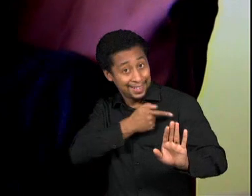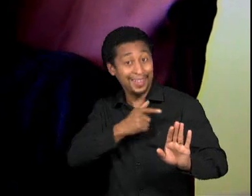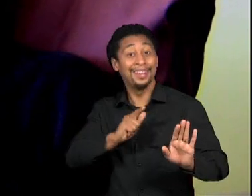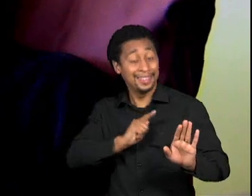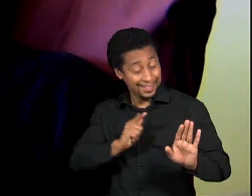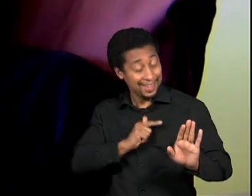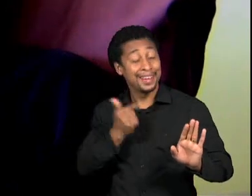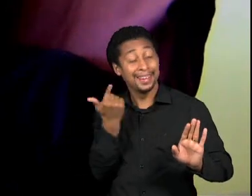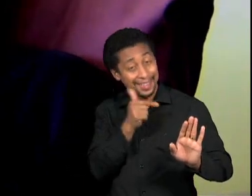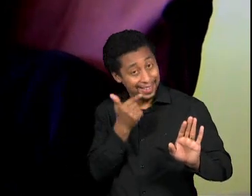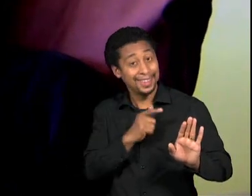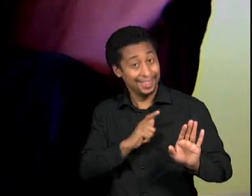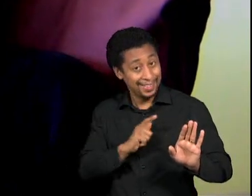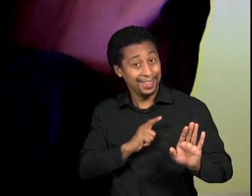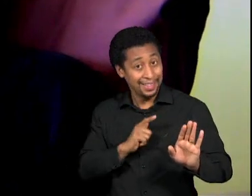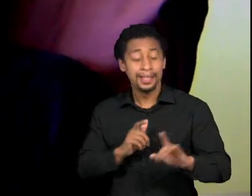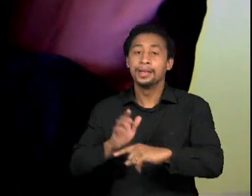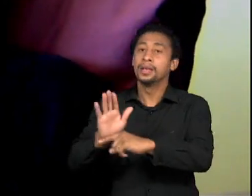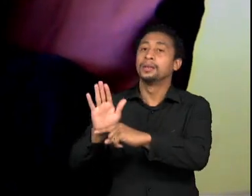Portanto, esse filme que foi